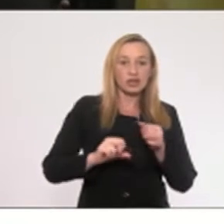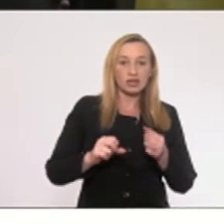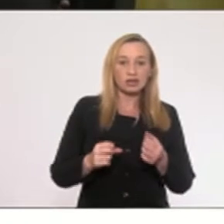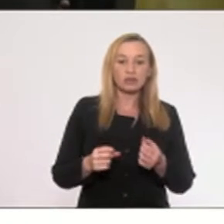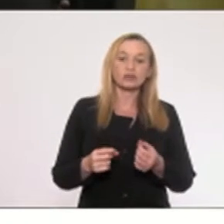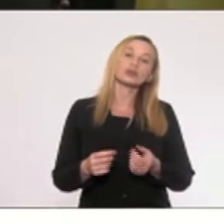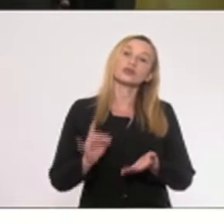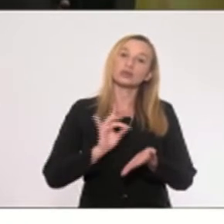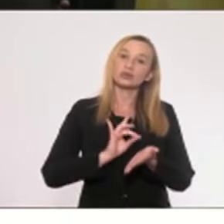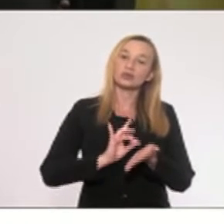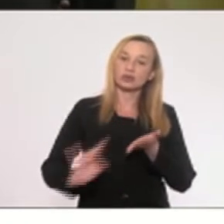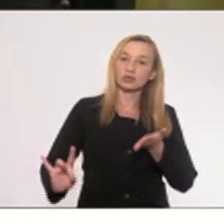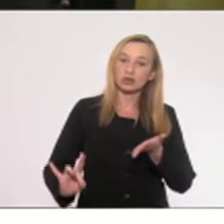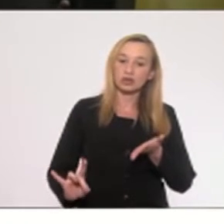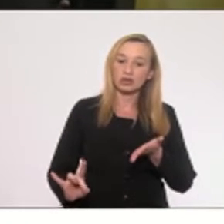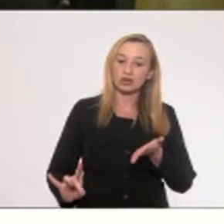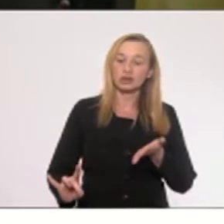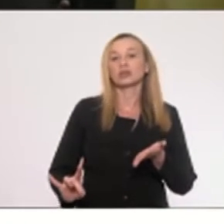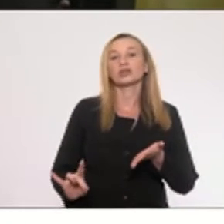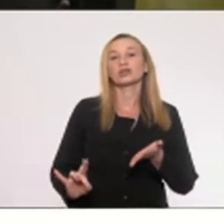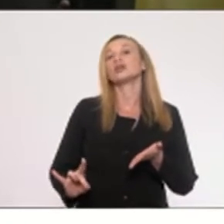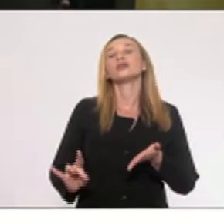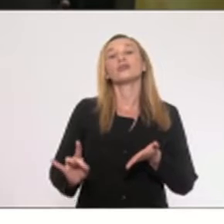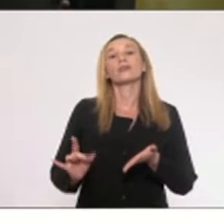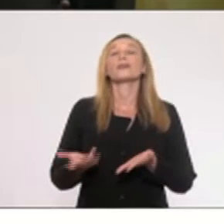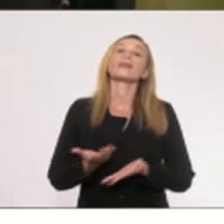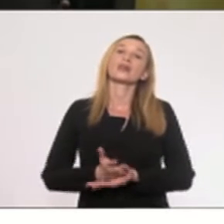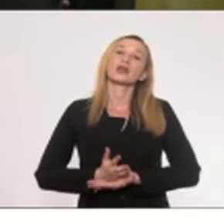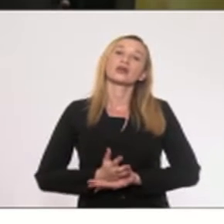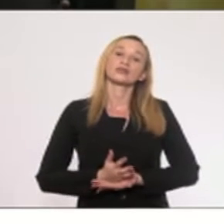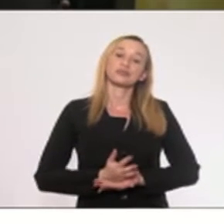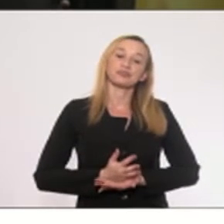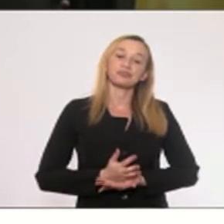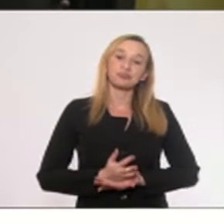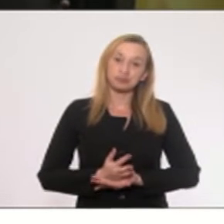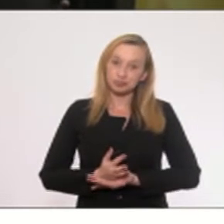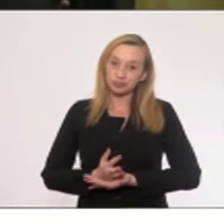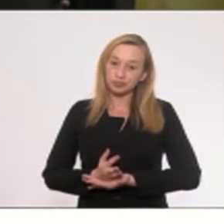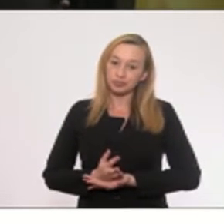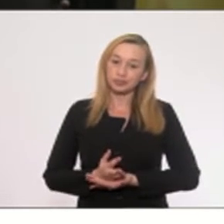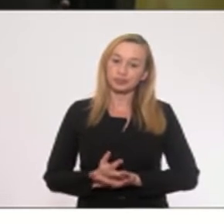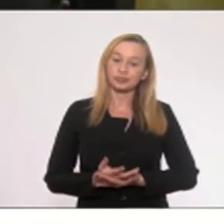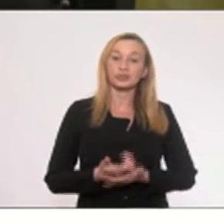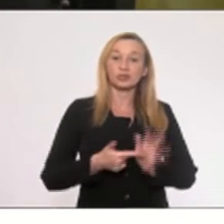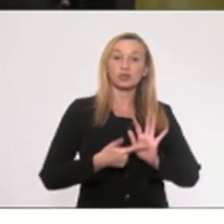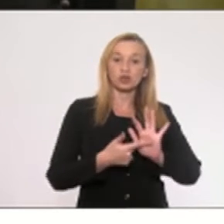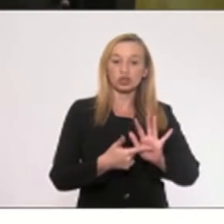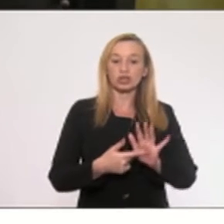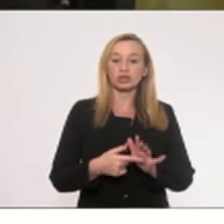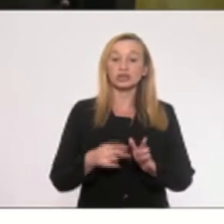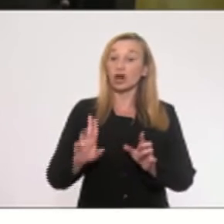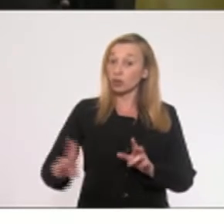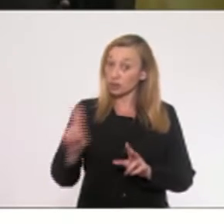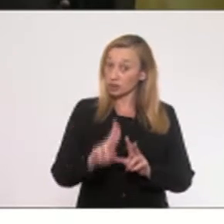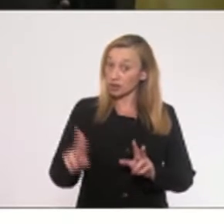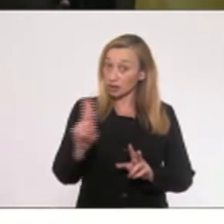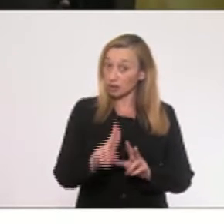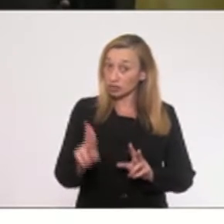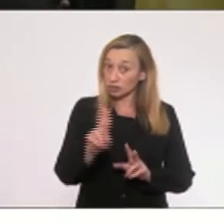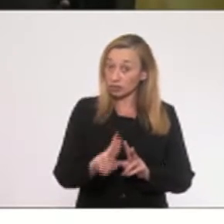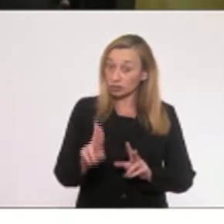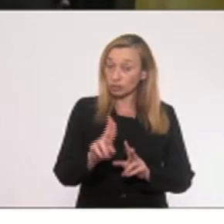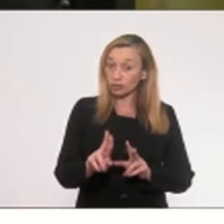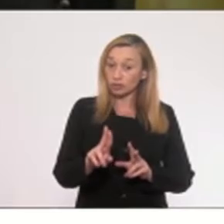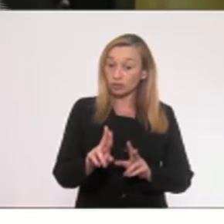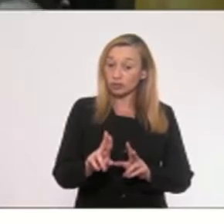esmo em dívida ativa, inclusive por requerimento meu, já está sendo apurado nas vias criminais adequadas. Está usando a máquina pública para perseguição